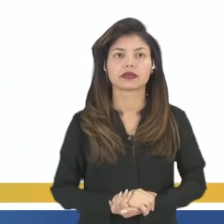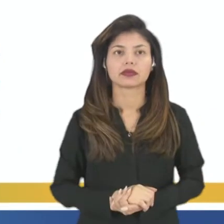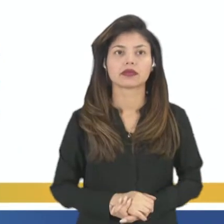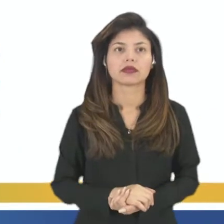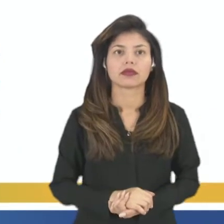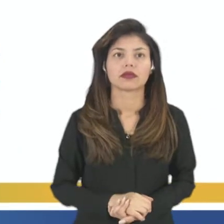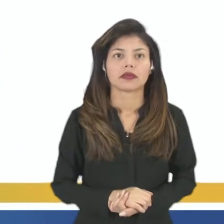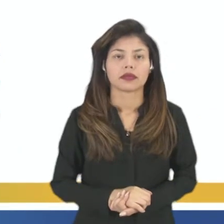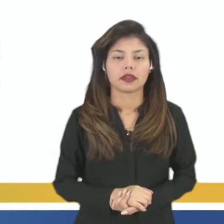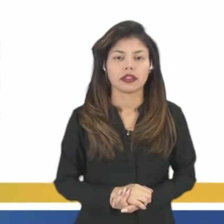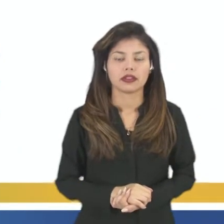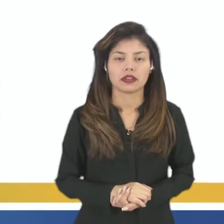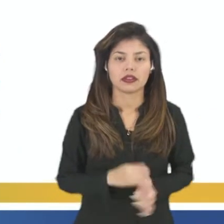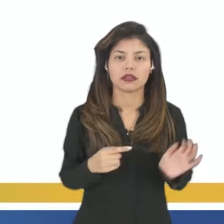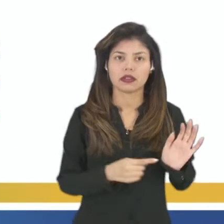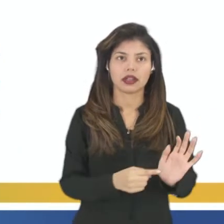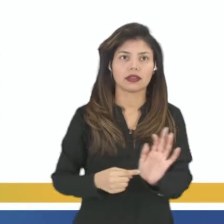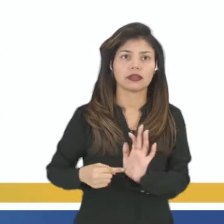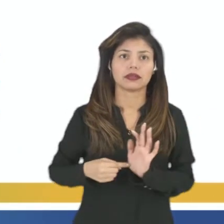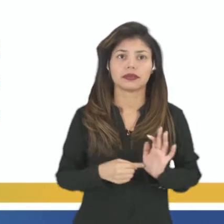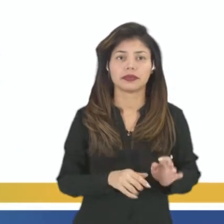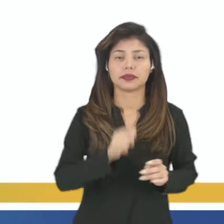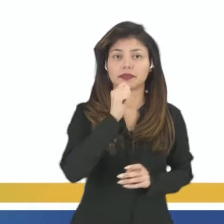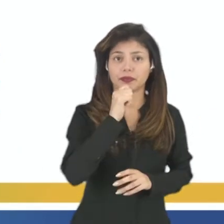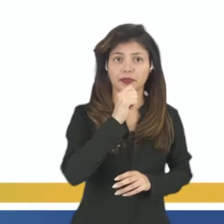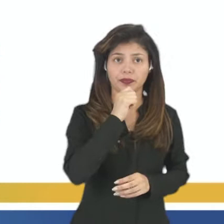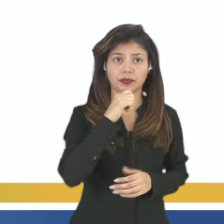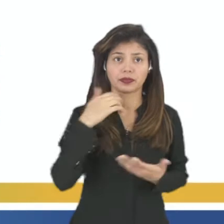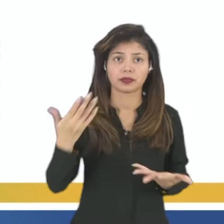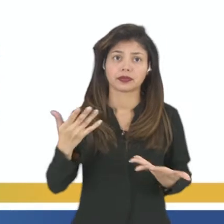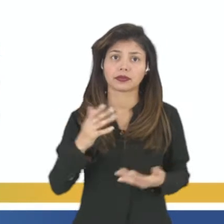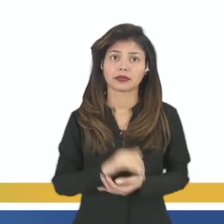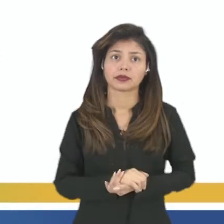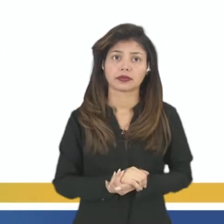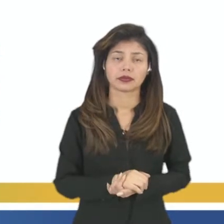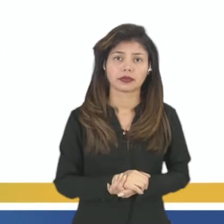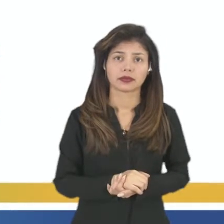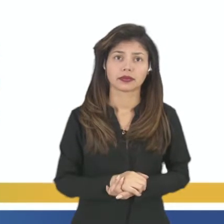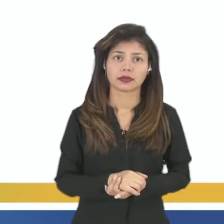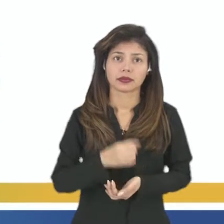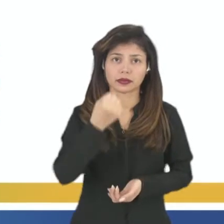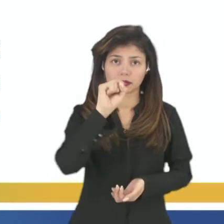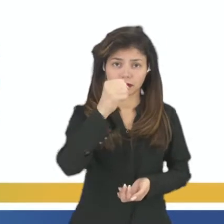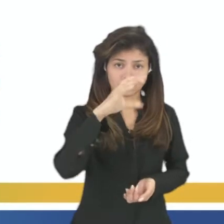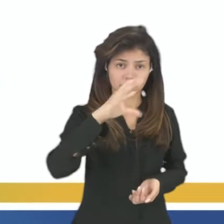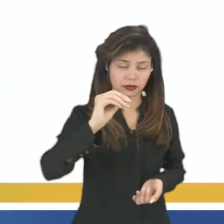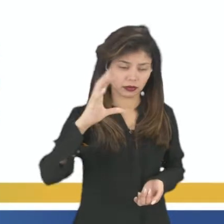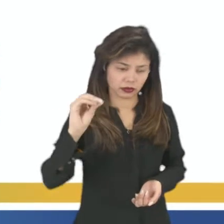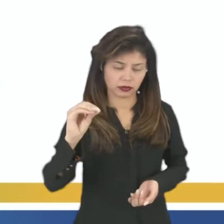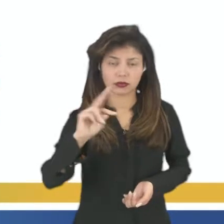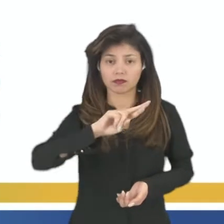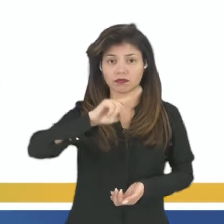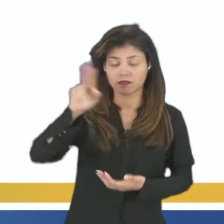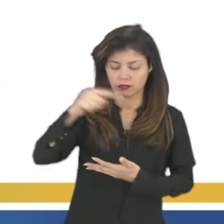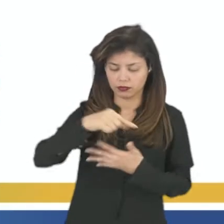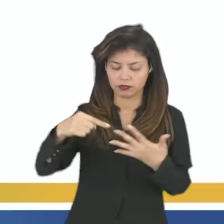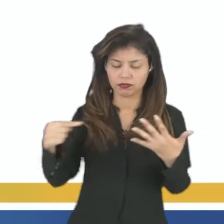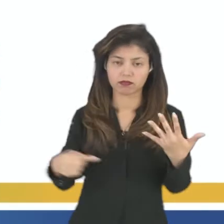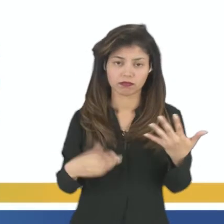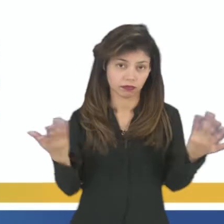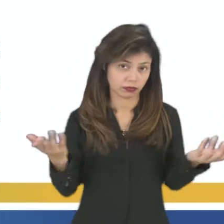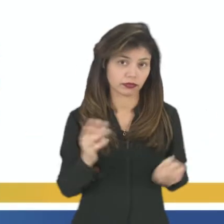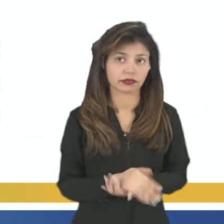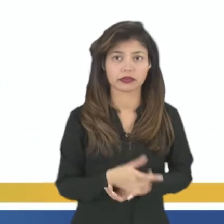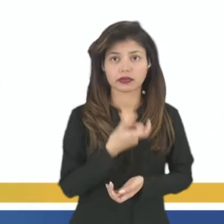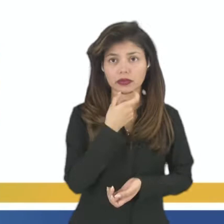de Nova York nos Estados Unidos é o inglês. Mas além do inglês, né, tem cerca de 800 idiomas falados nessa cidade. Então nós vemos